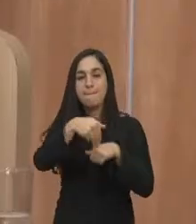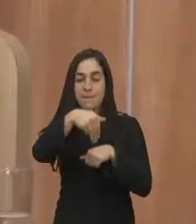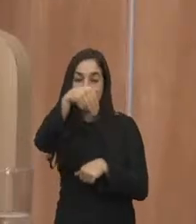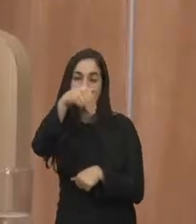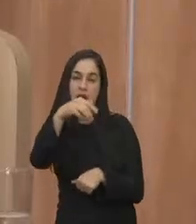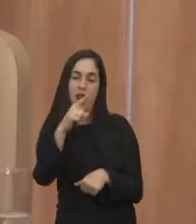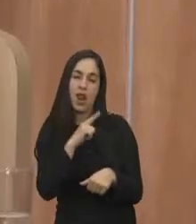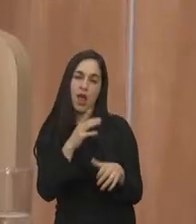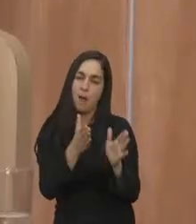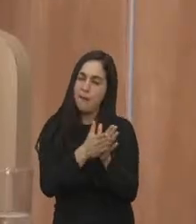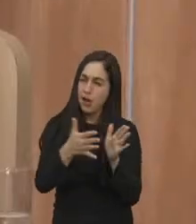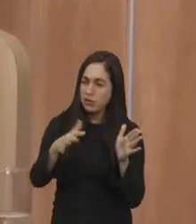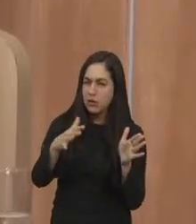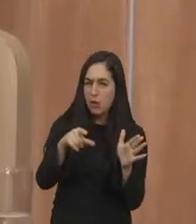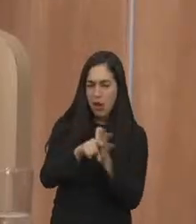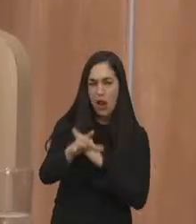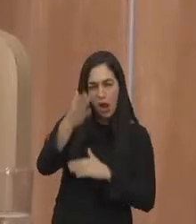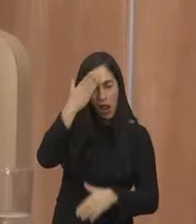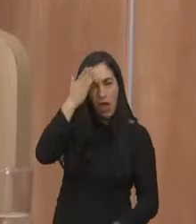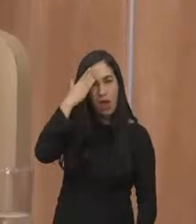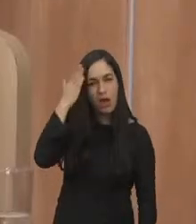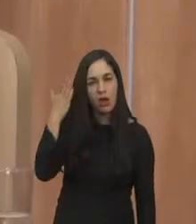um prazo, mais ou menos, você sabe dizer isso?